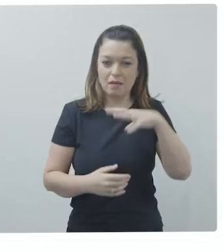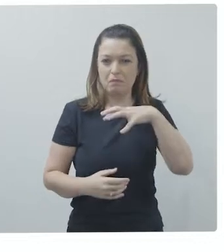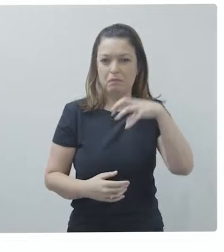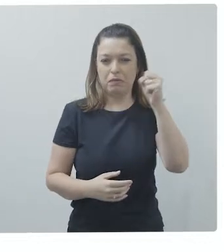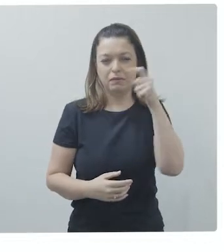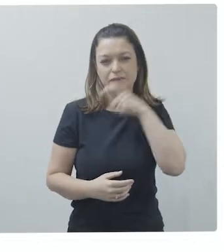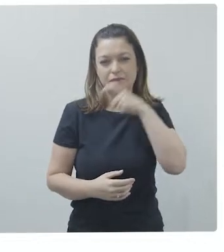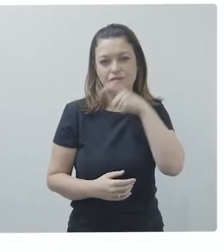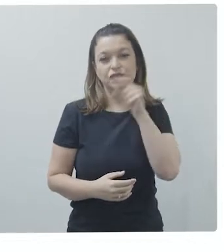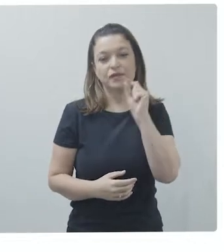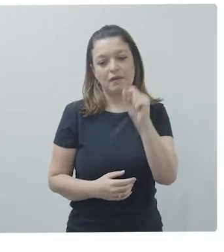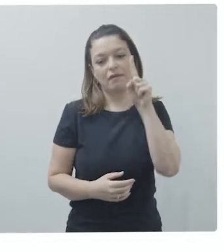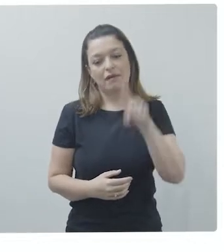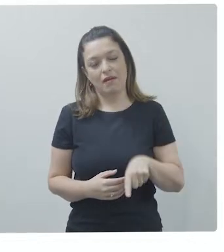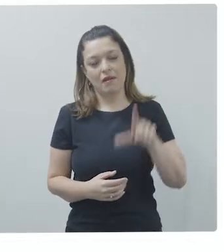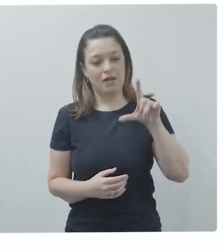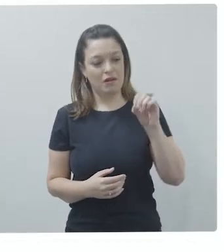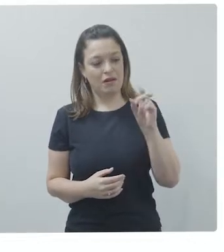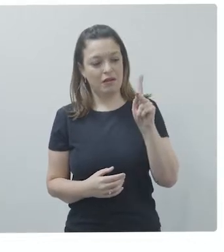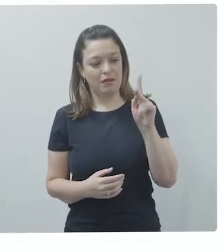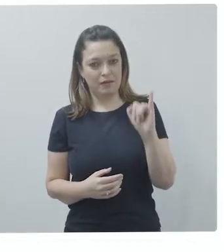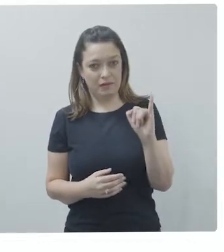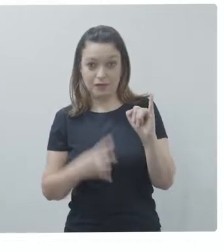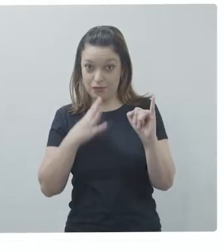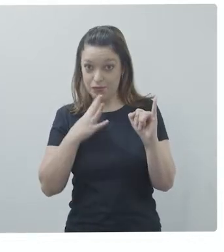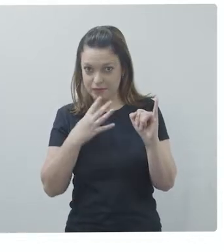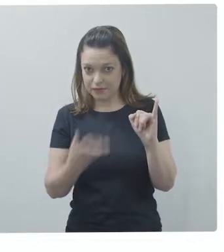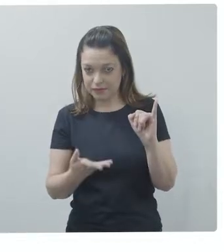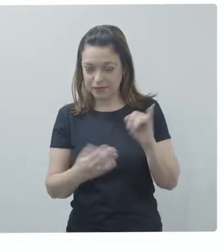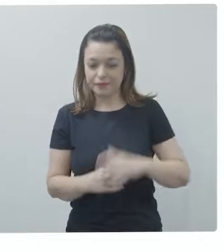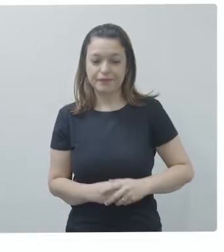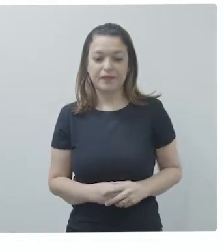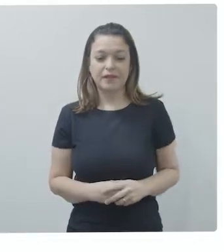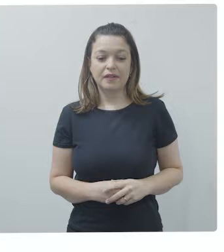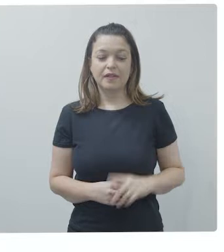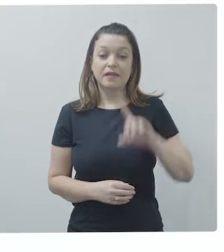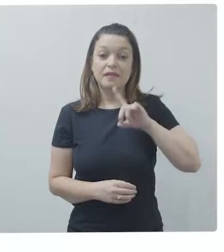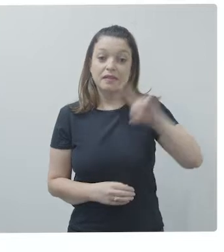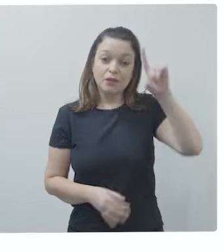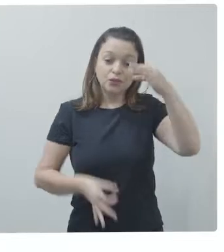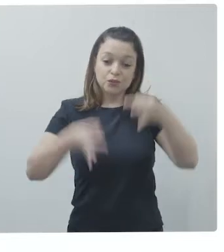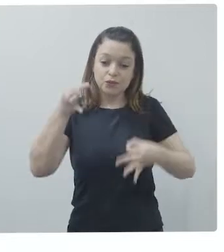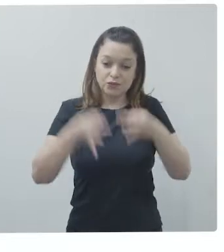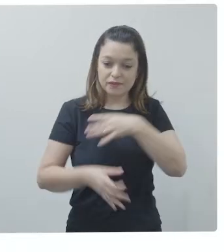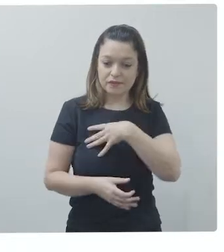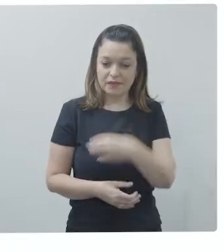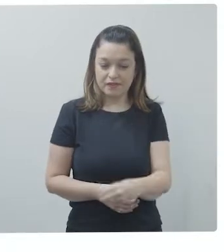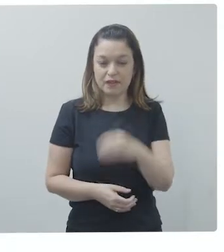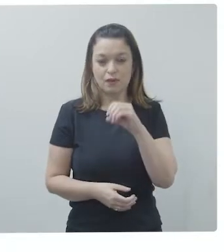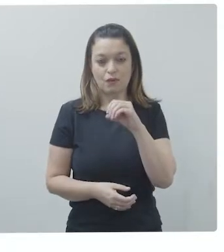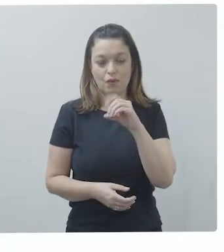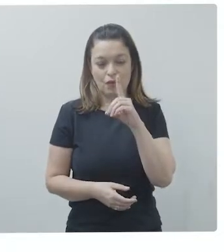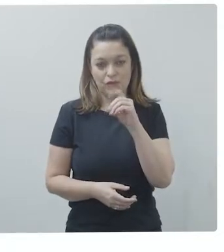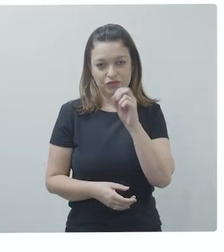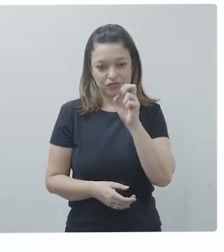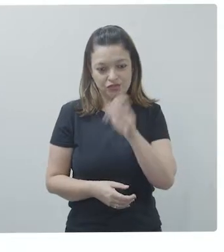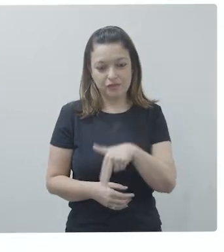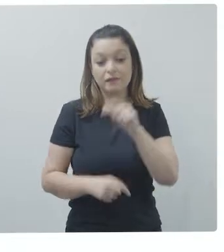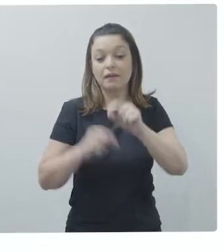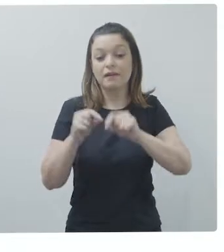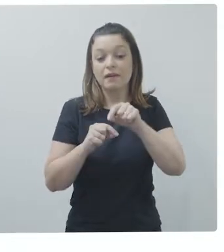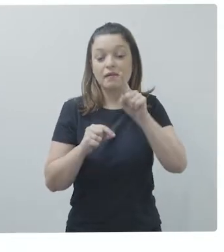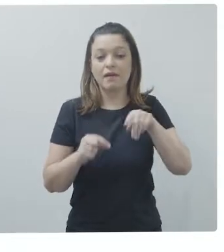temos quem? O Loki. Já ouviu falar desse nome? Depois, deus da justiça e filho de Odin e Frigga. Nós